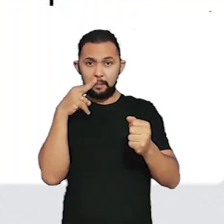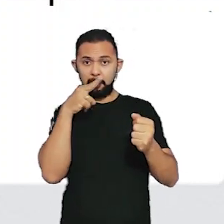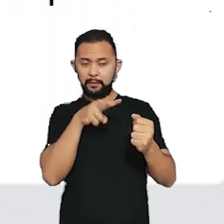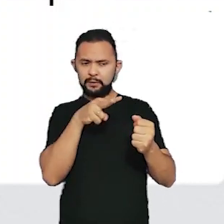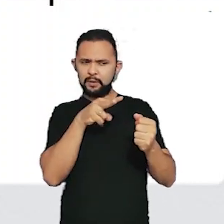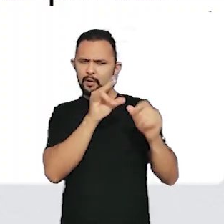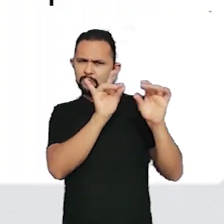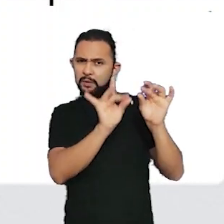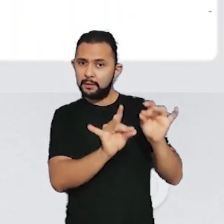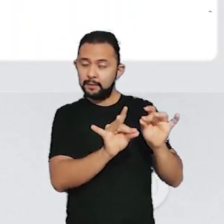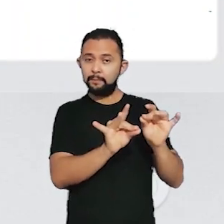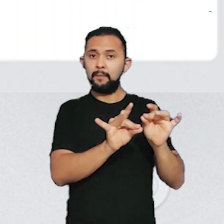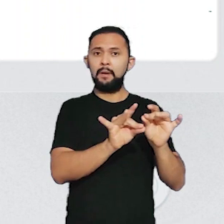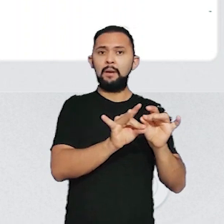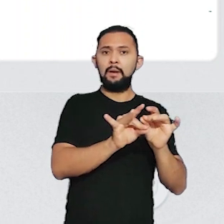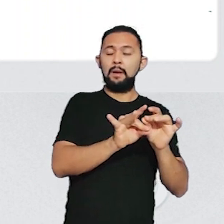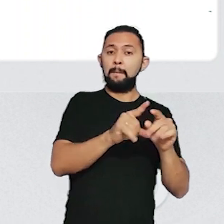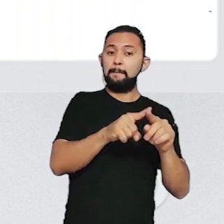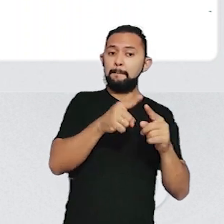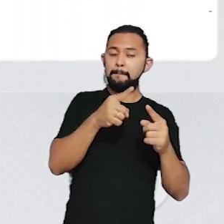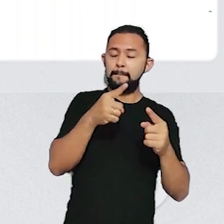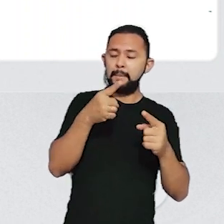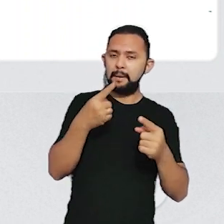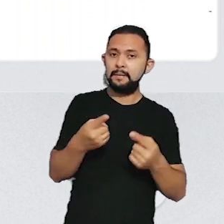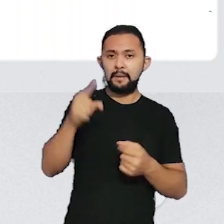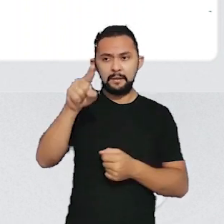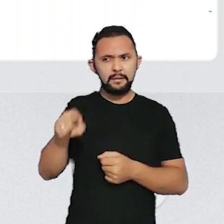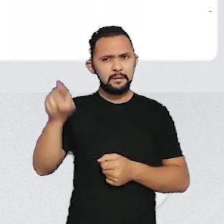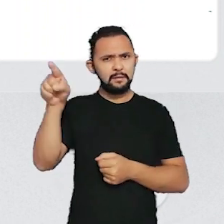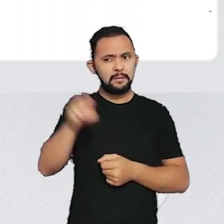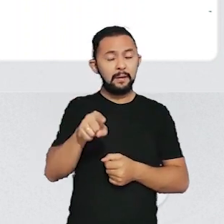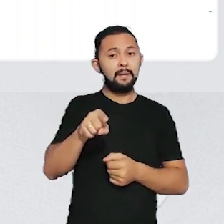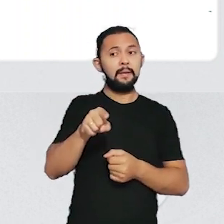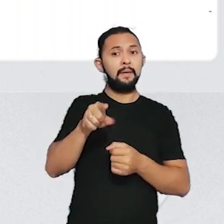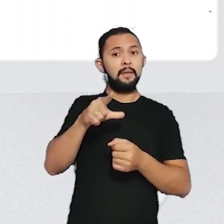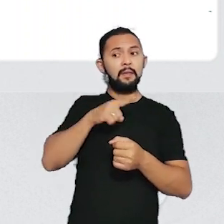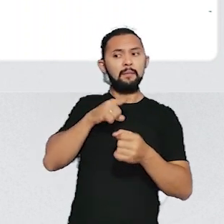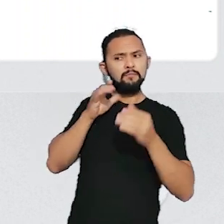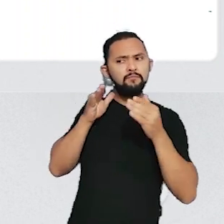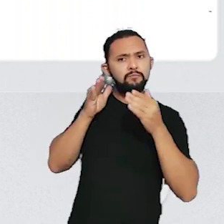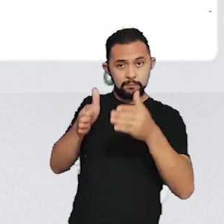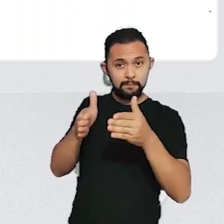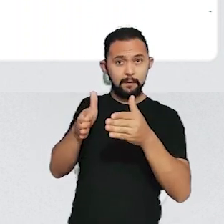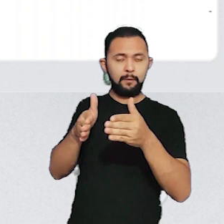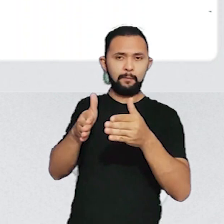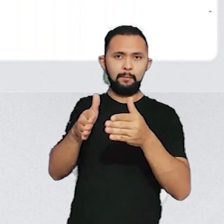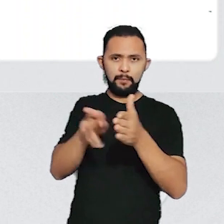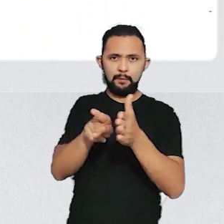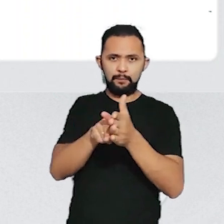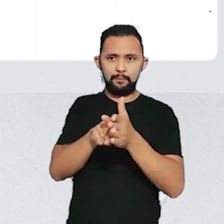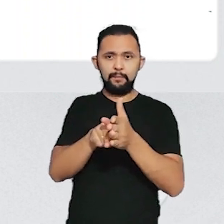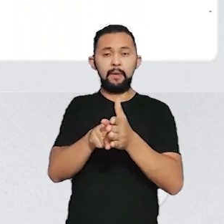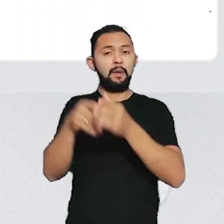antecedente, a oração restritiva vai especificar, vai restringir, vai delimitar, tá? Então, a explicativa